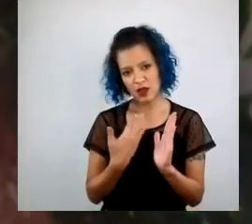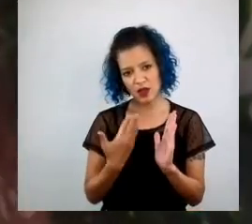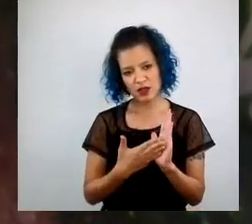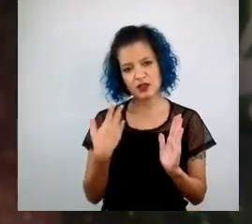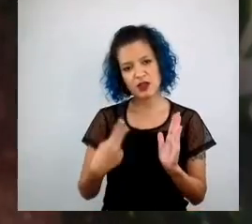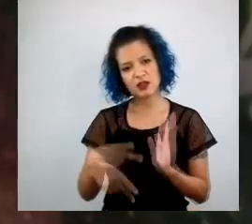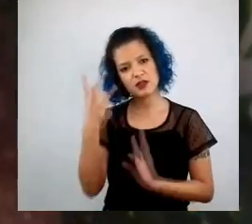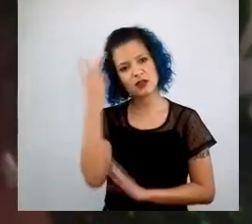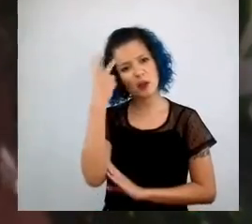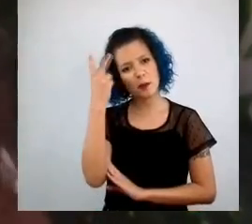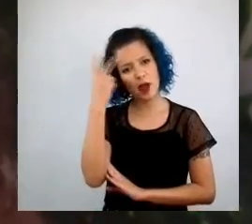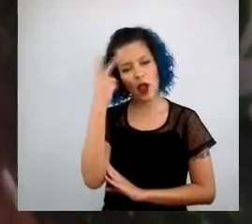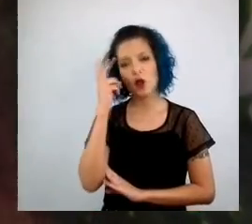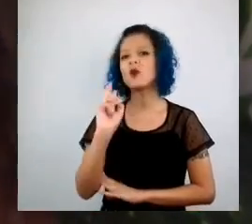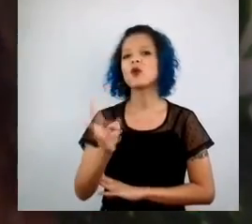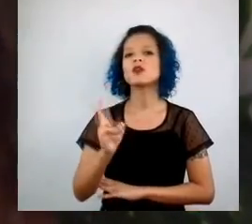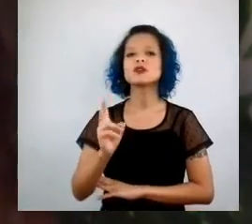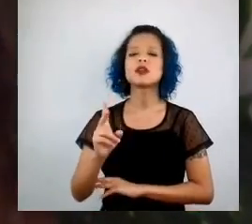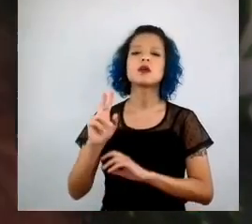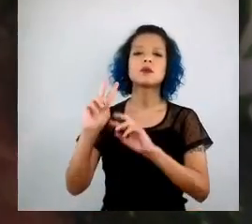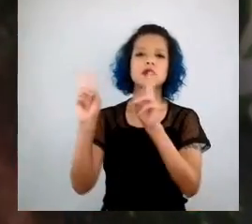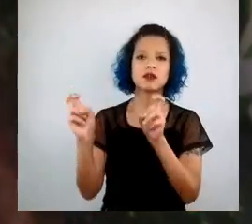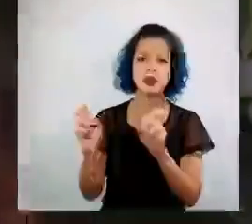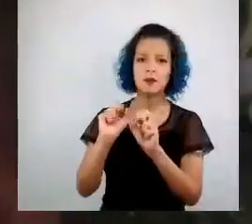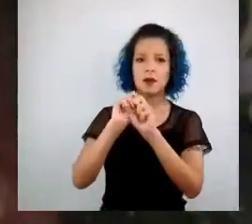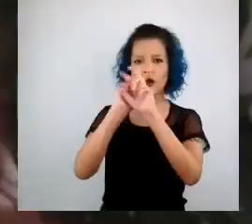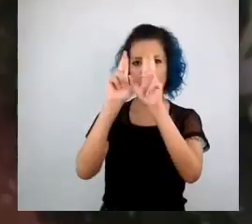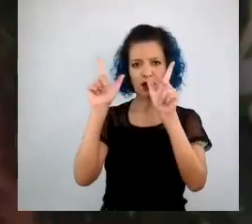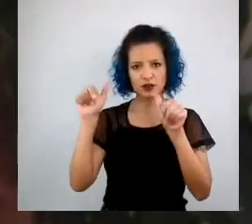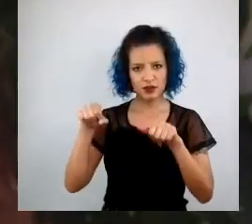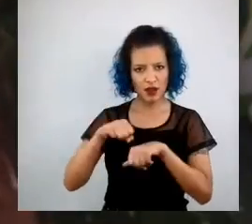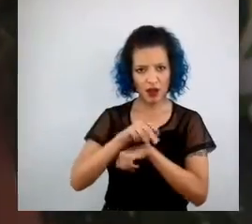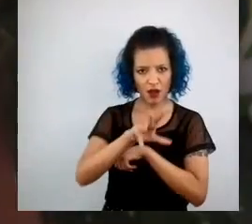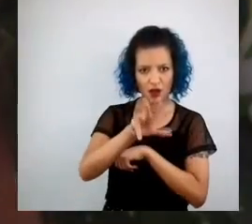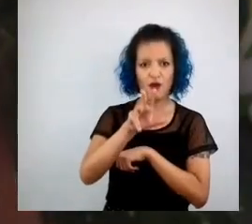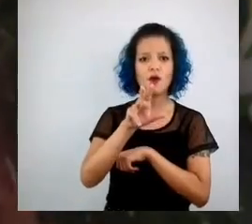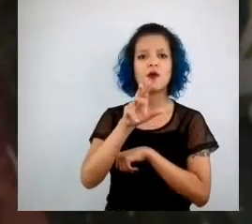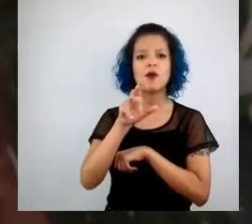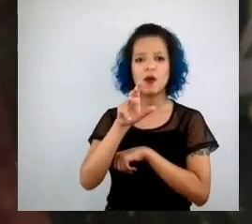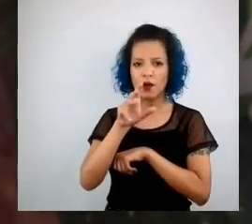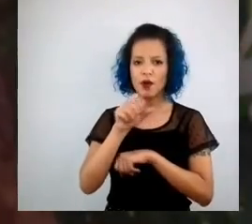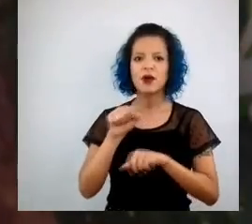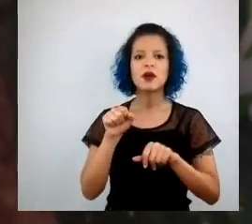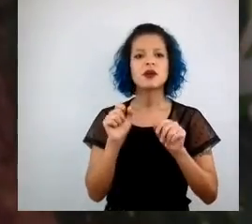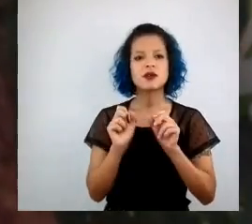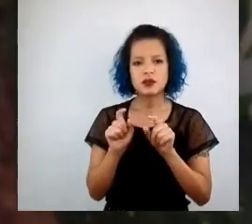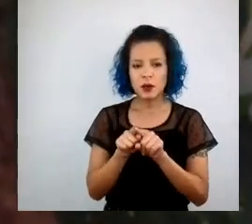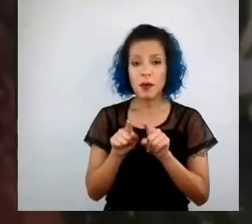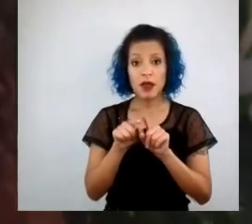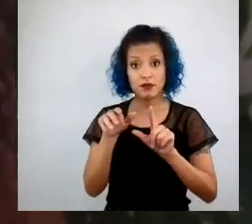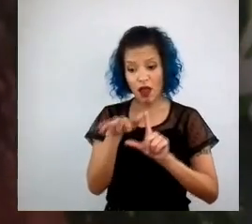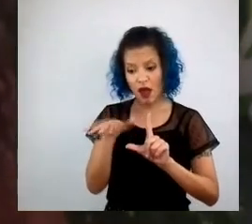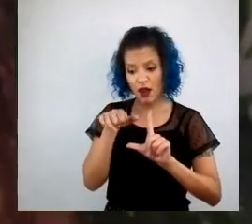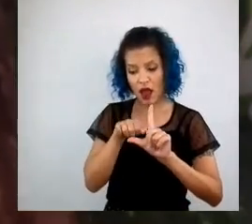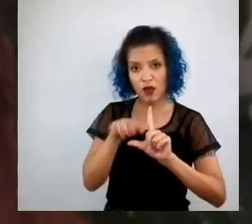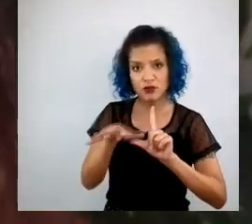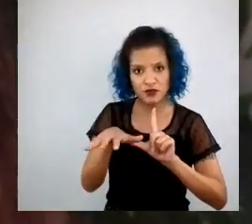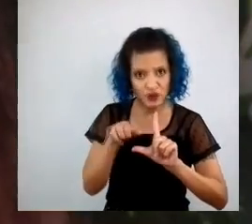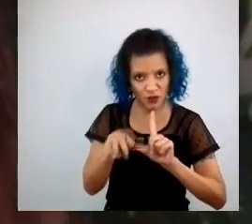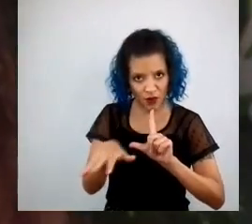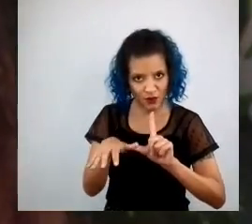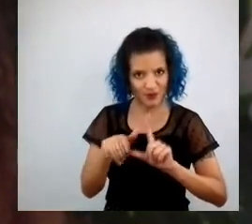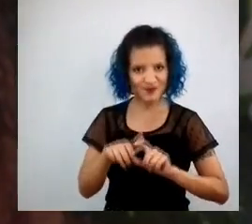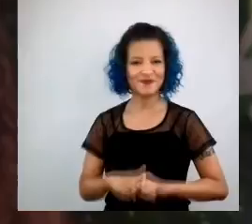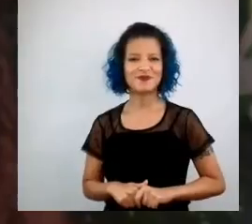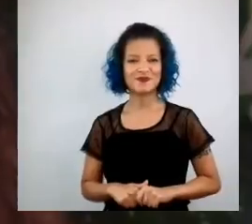também trazendo esse recorte em relação à questão racial e audiovisual. Né? Então